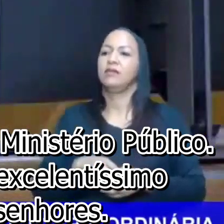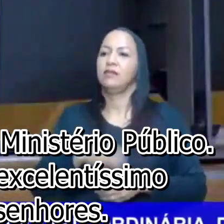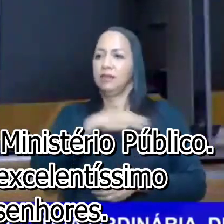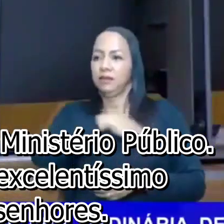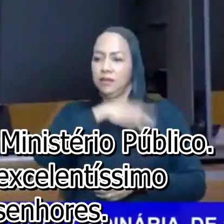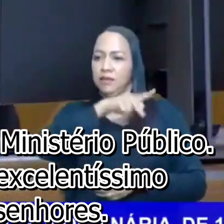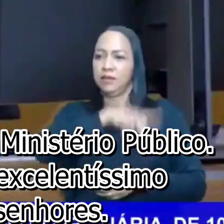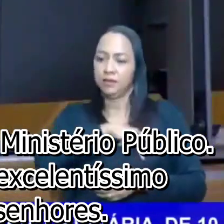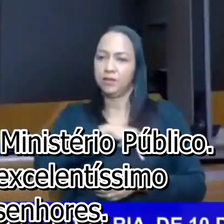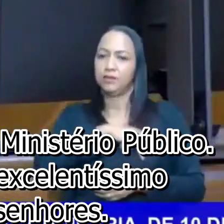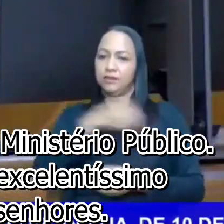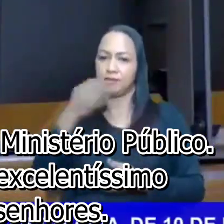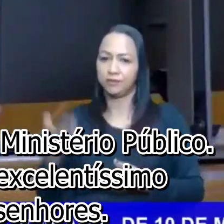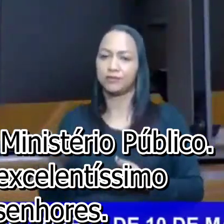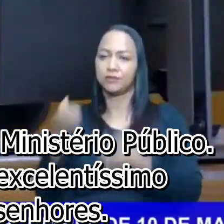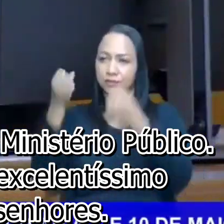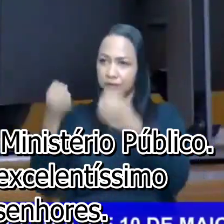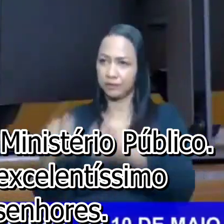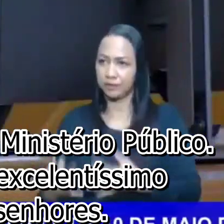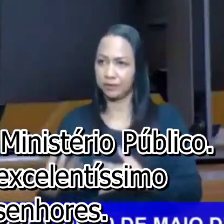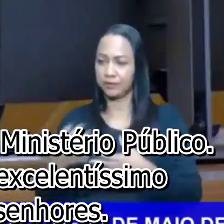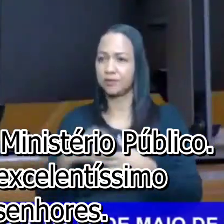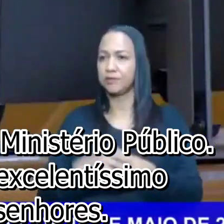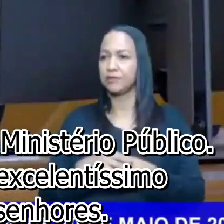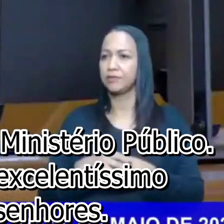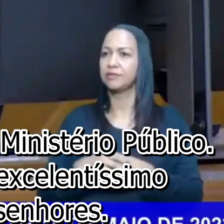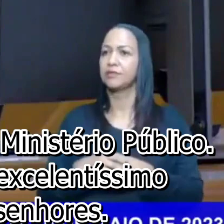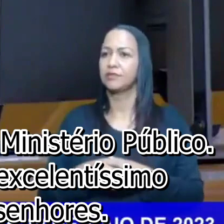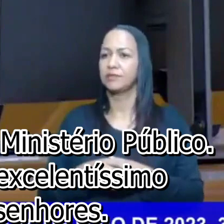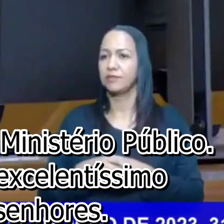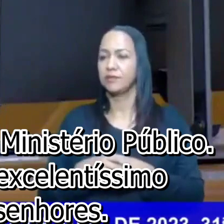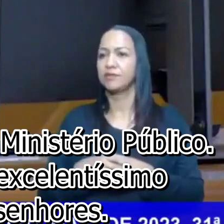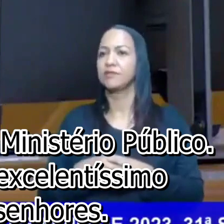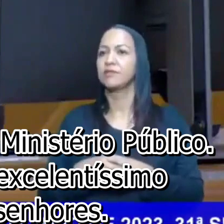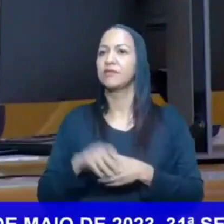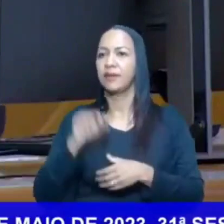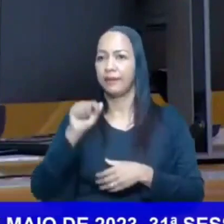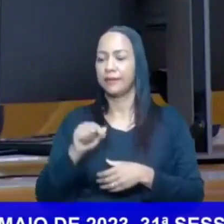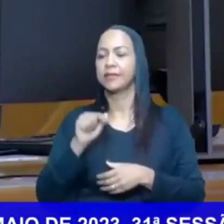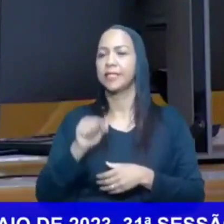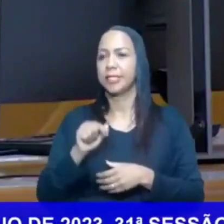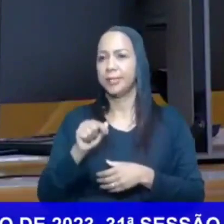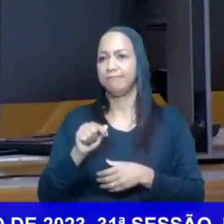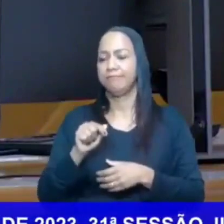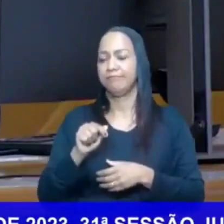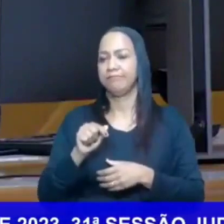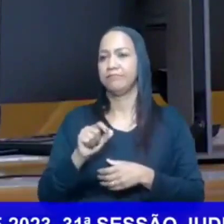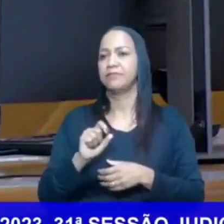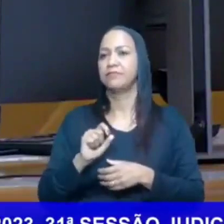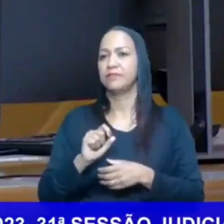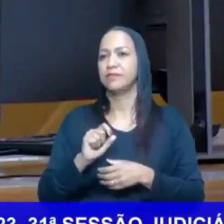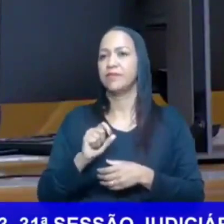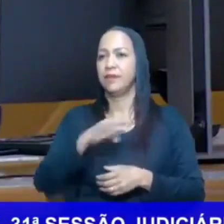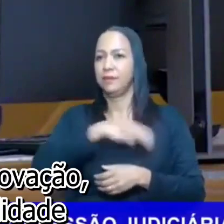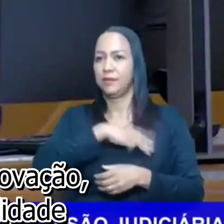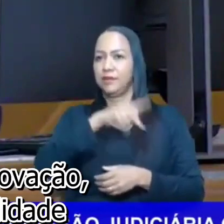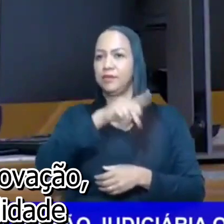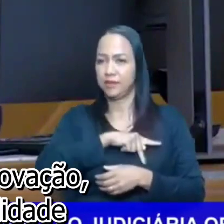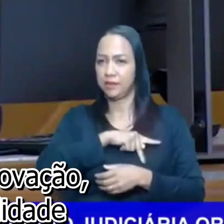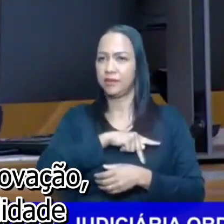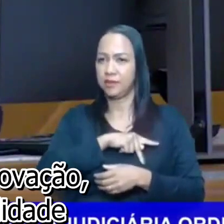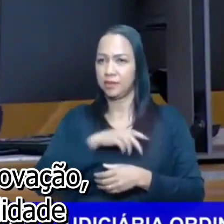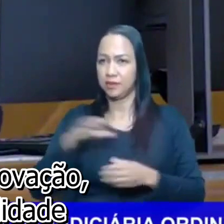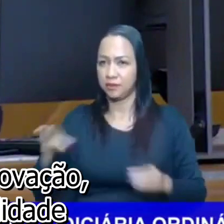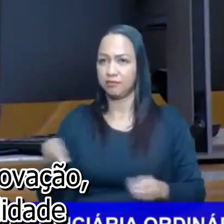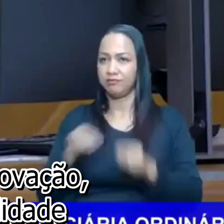excelentíssimo presidente de exercício, excelentíssimo relator, excelentíssimos procuradores, senhoras e senhores. O caso aqui, o Ministério Público Eleitoral vai reiterar sua